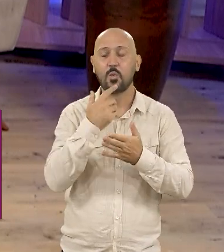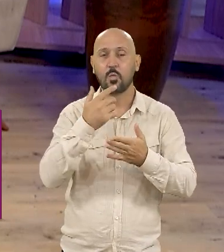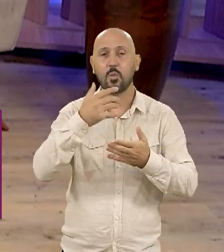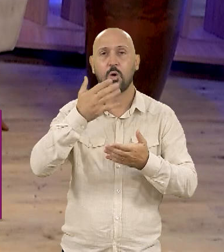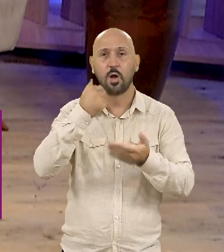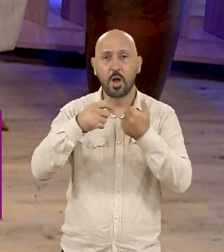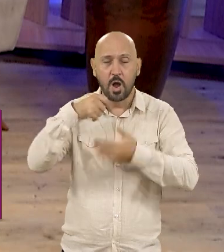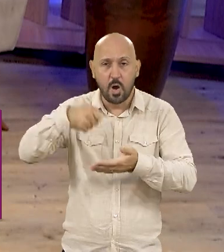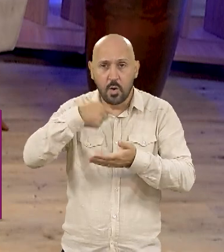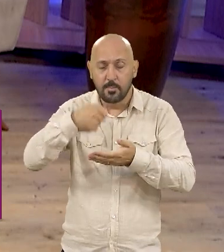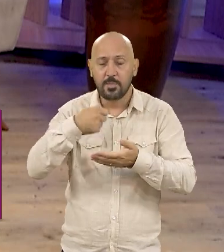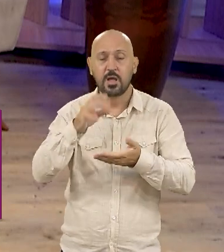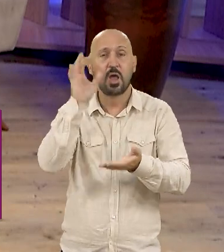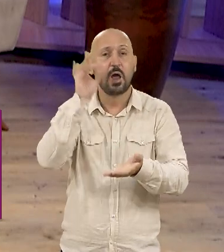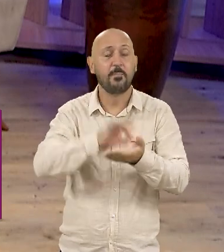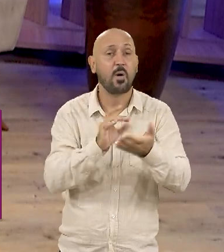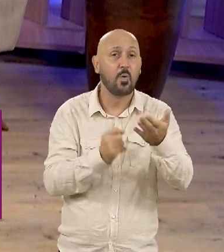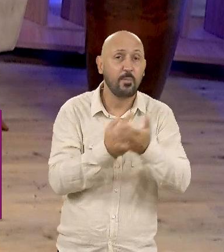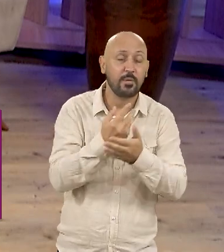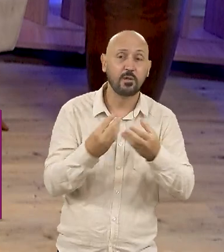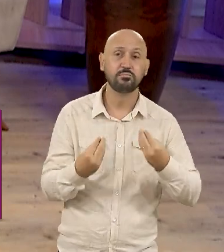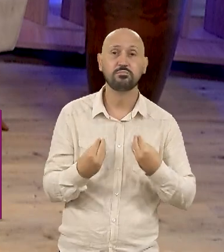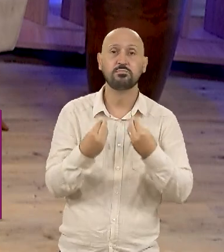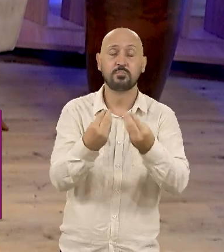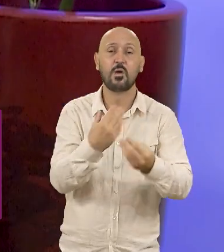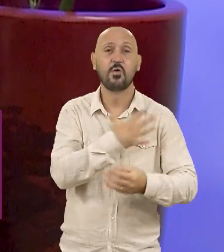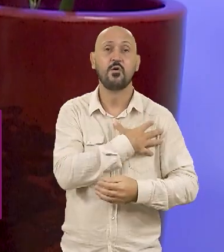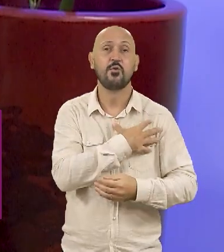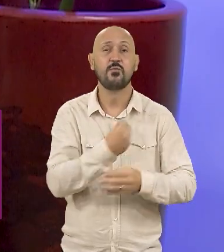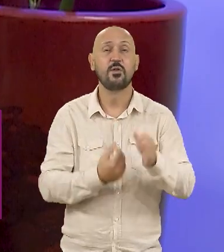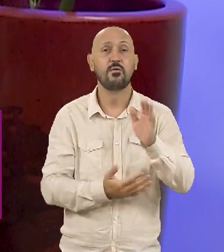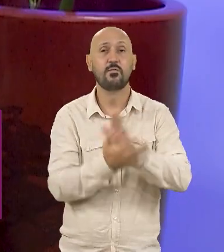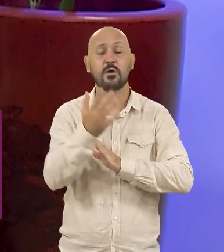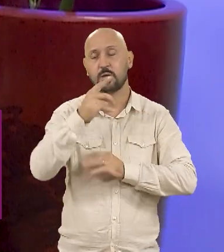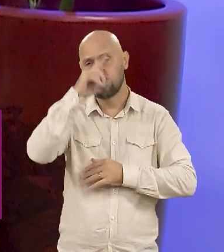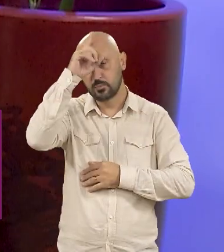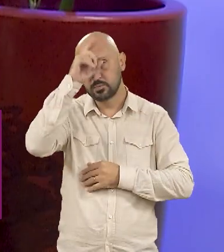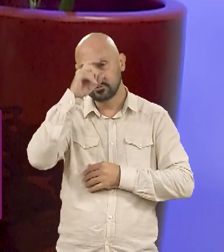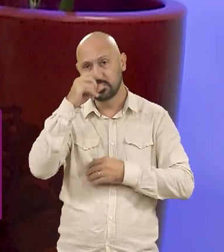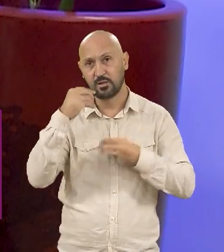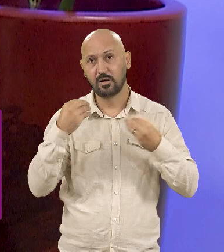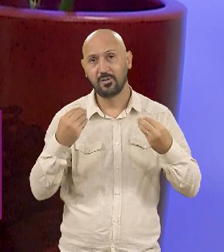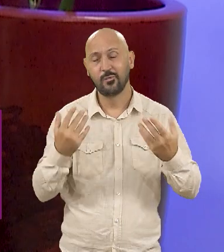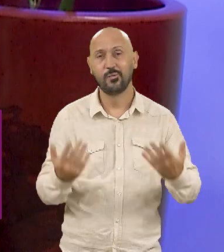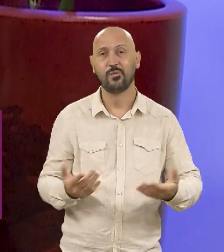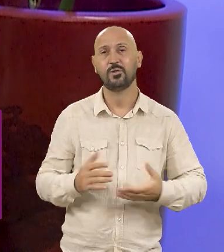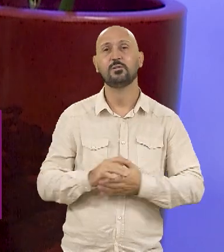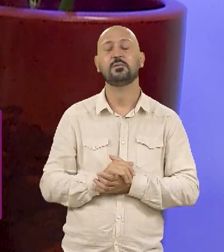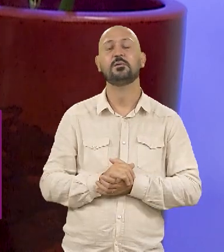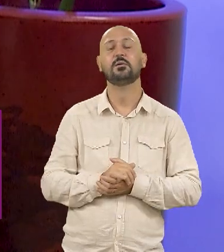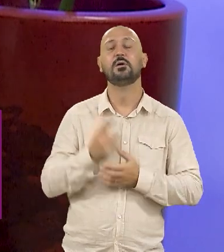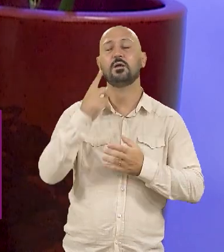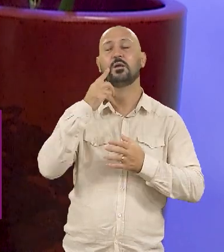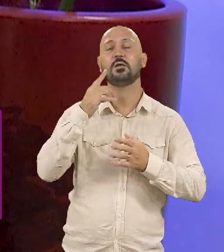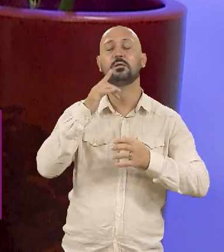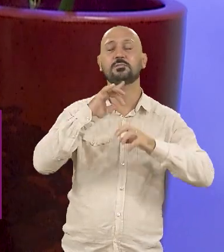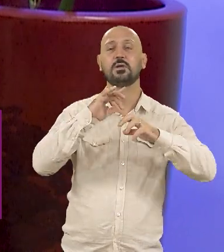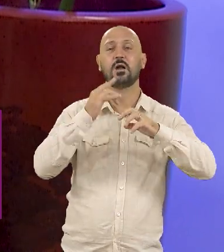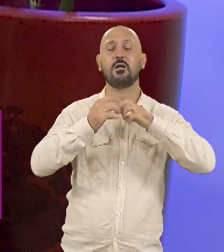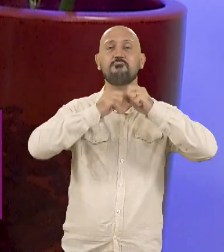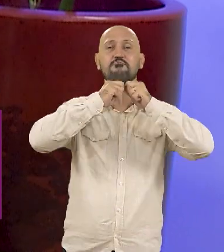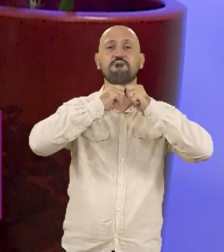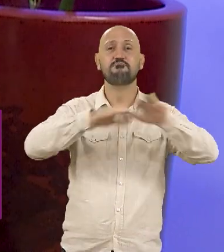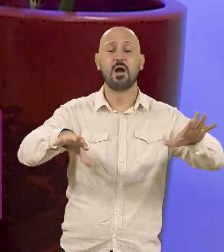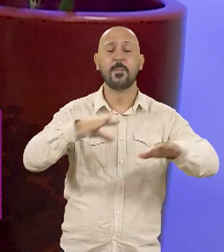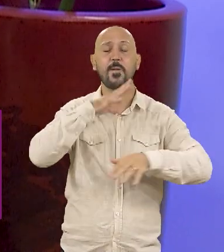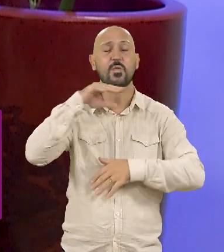filho reborn para o hospital. Sim. E isso viralizou, mas muito negativamente, né? Mesmo que ela quisesse fazer algo